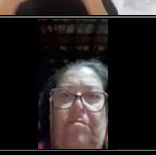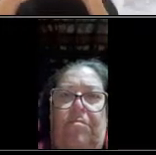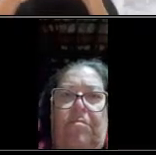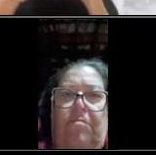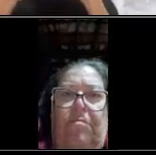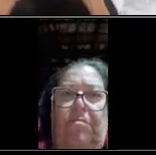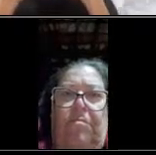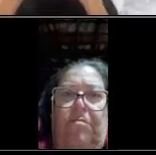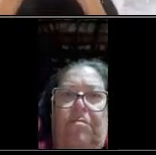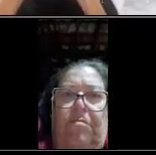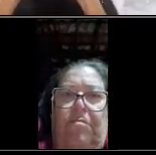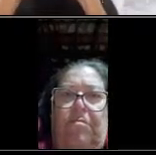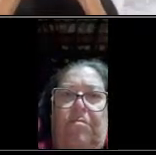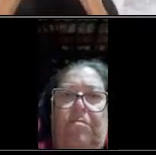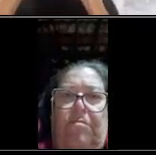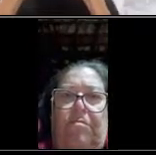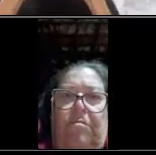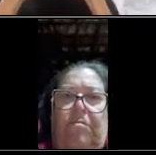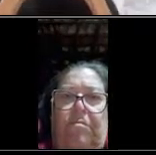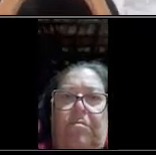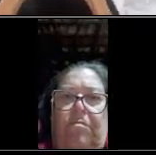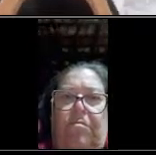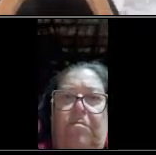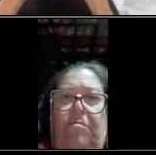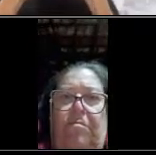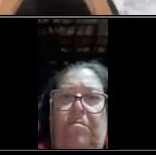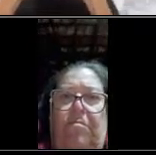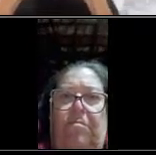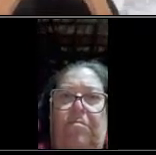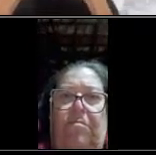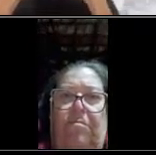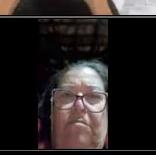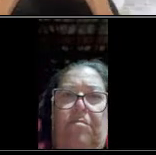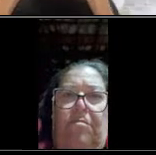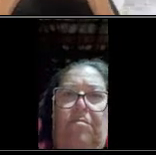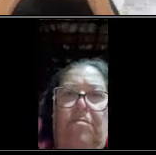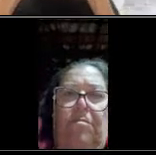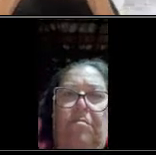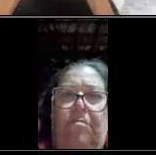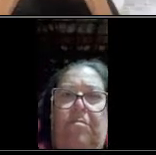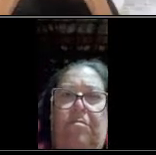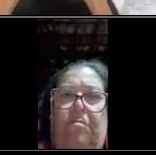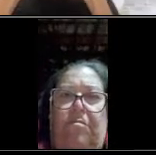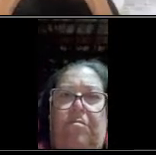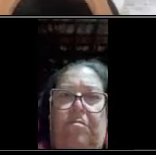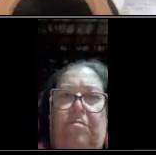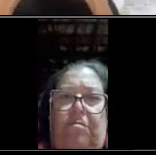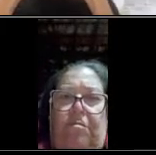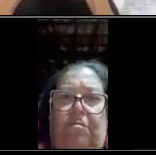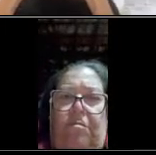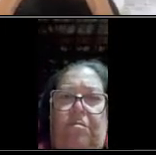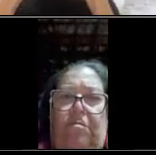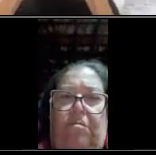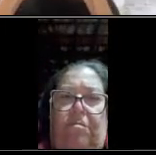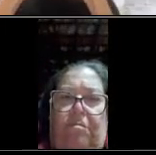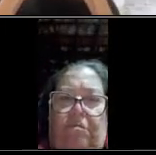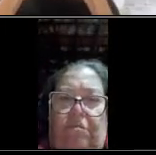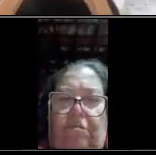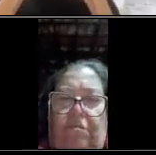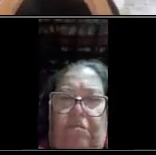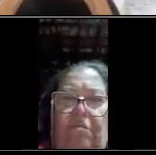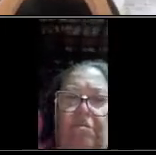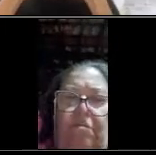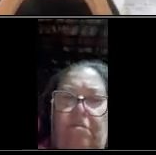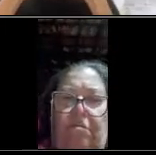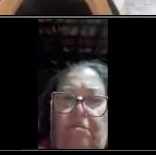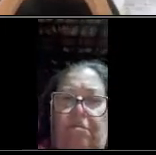né, de crianças, um filho tem TDAH, o outro não, ela fala, olha, esse com TDAH já